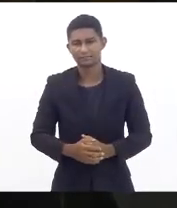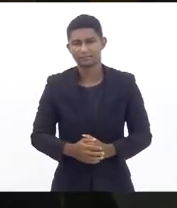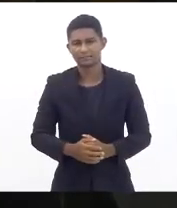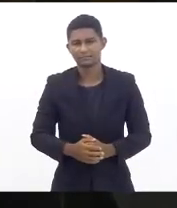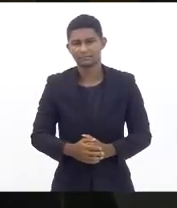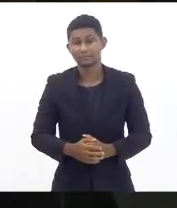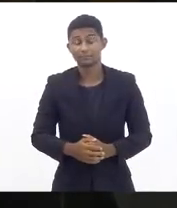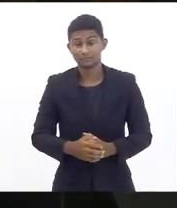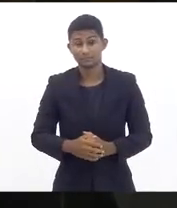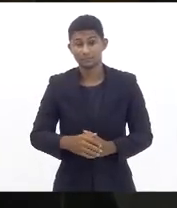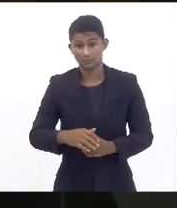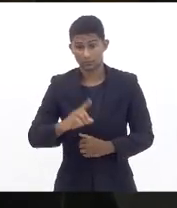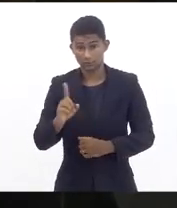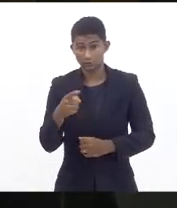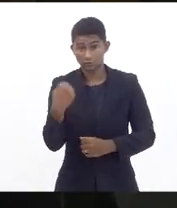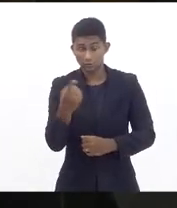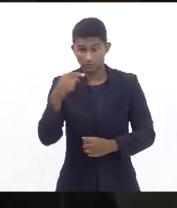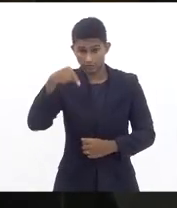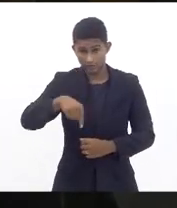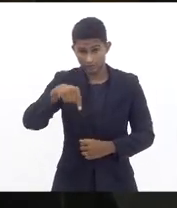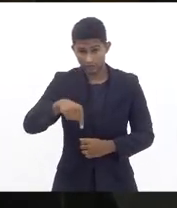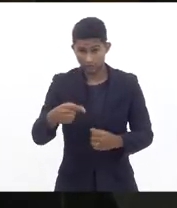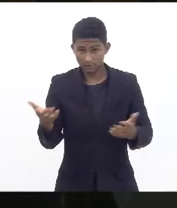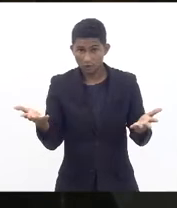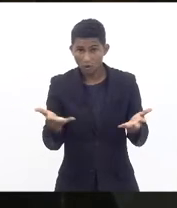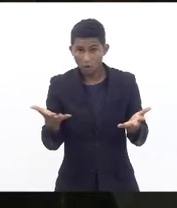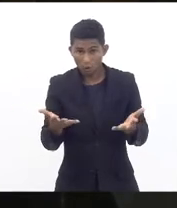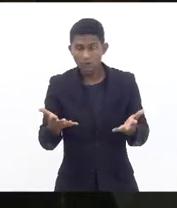Nós estamos reinjetando hoje